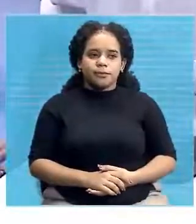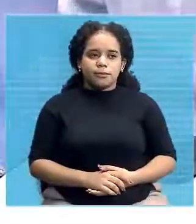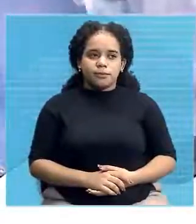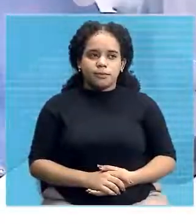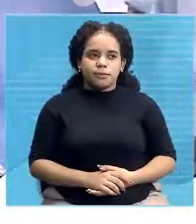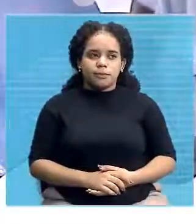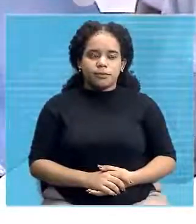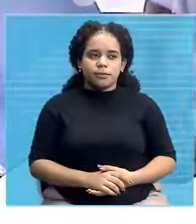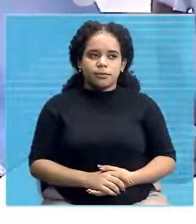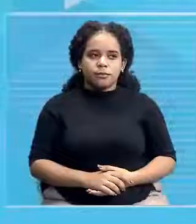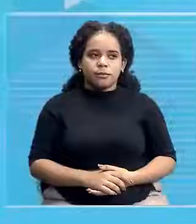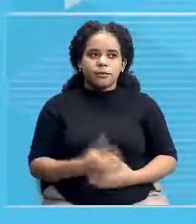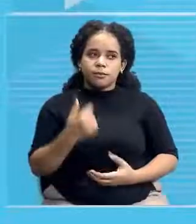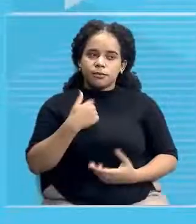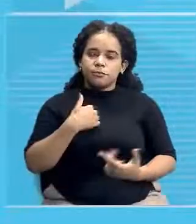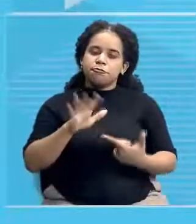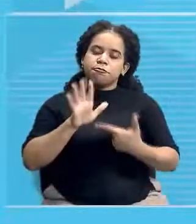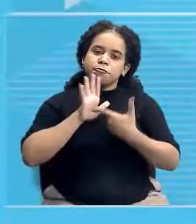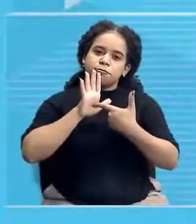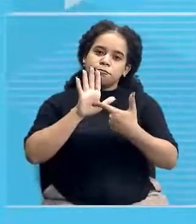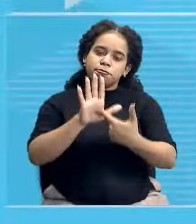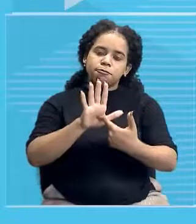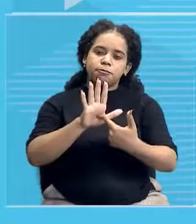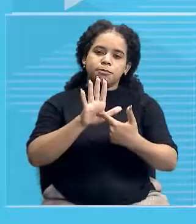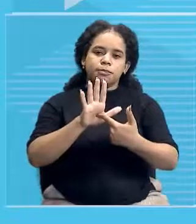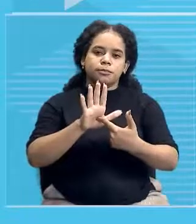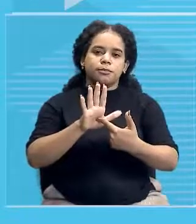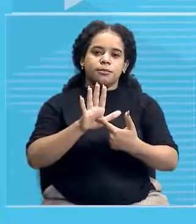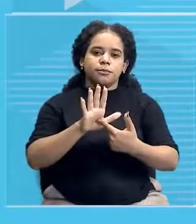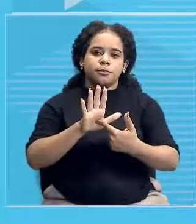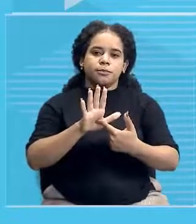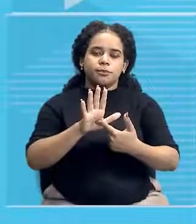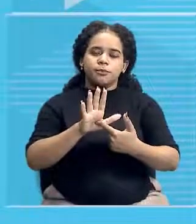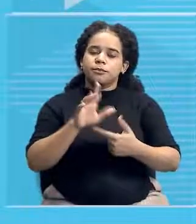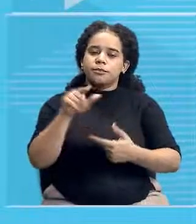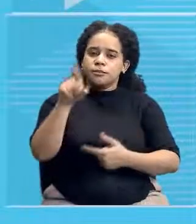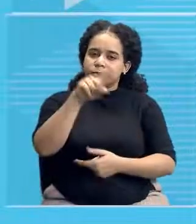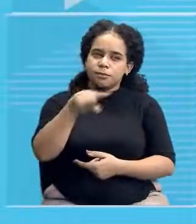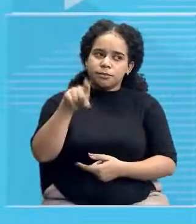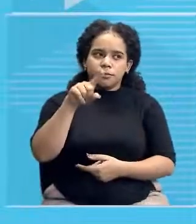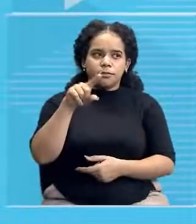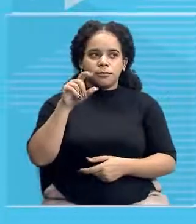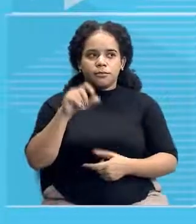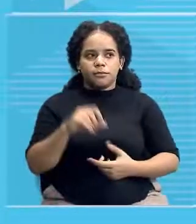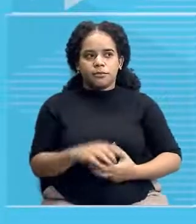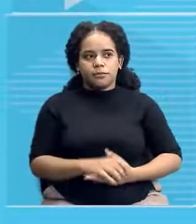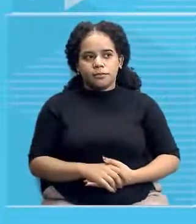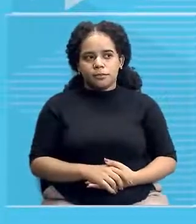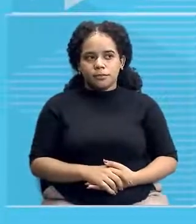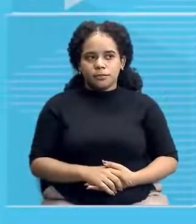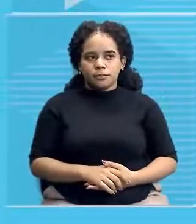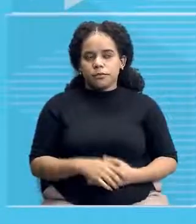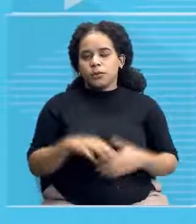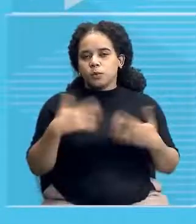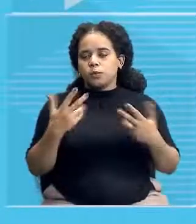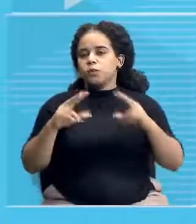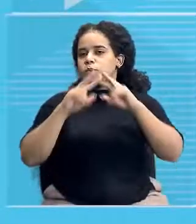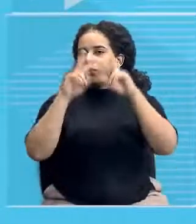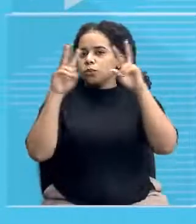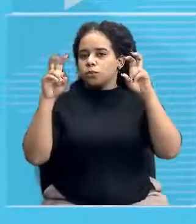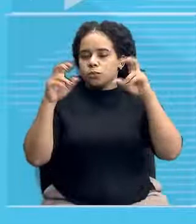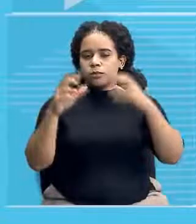Deixa eu mostrar a vocês qual é o